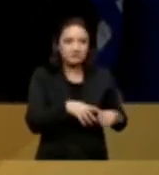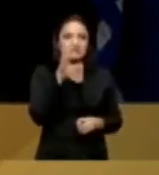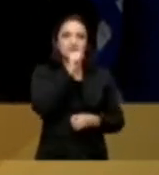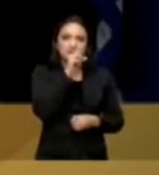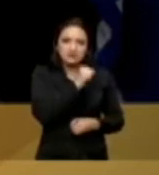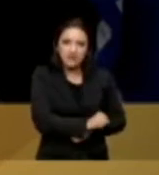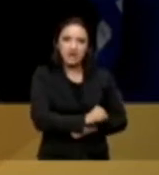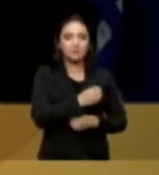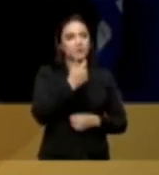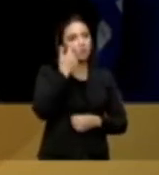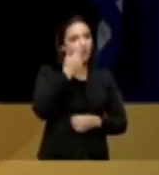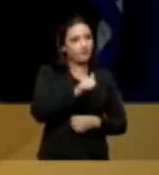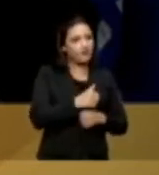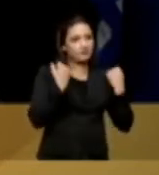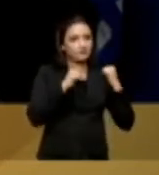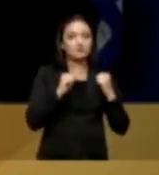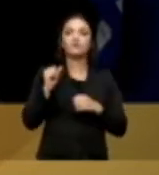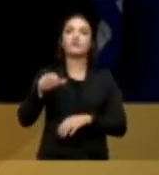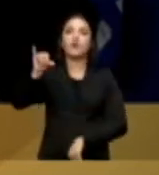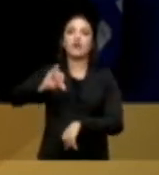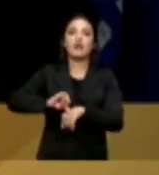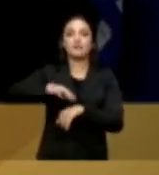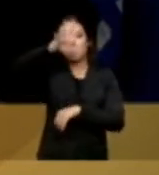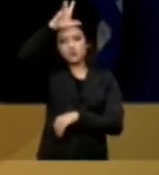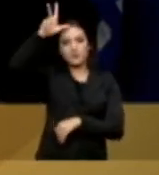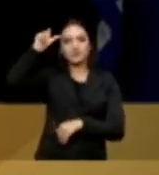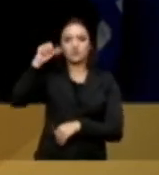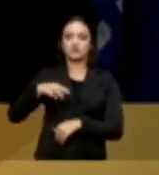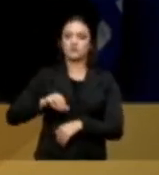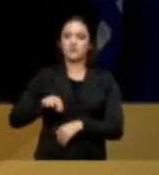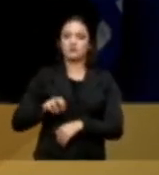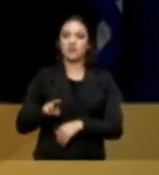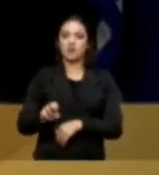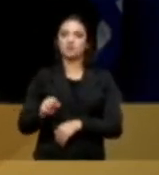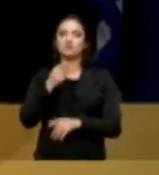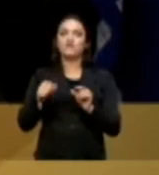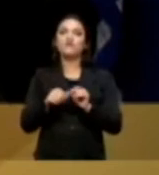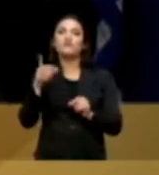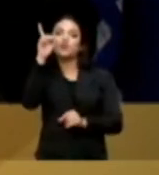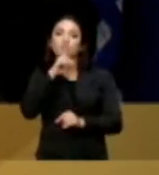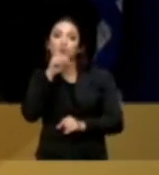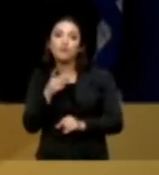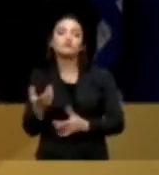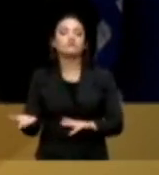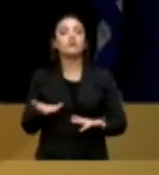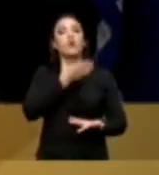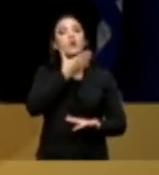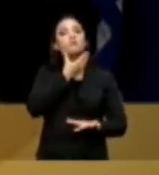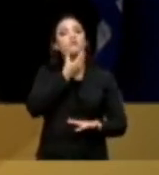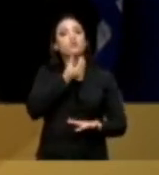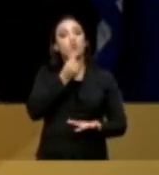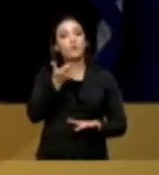exame e domingo para a cidade de Manaus, capital do Amazonas. Permitir que o recorrido transferisse a execução de sua prova